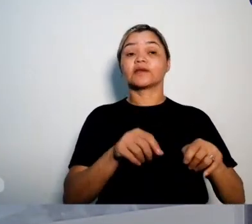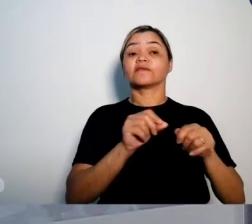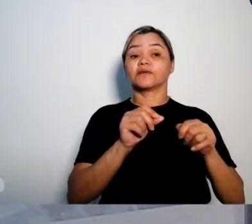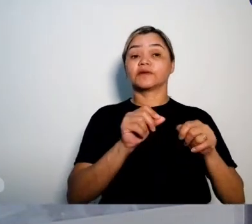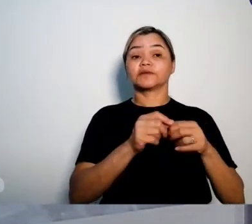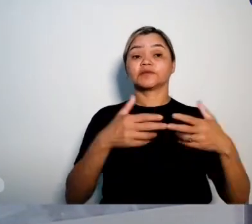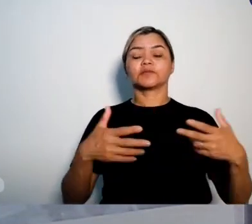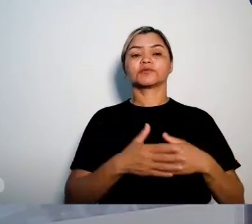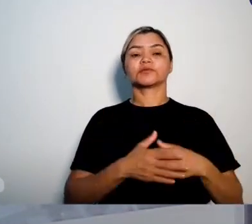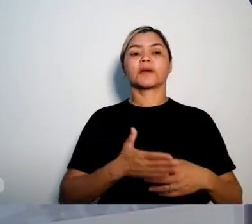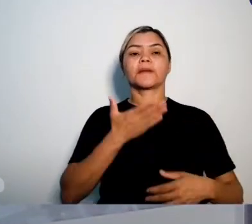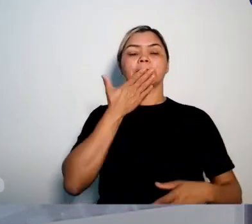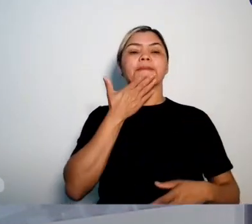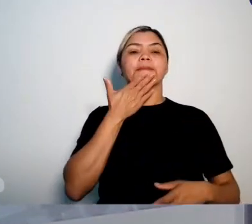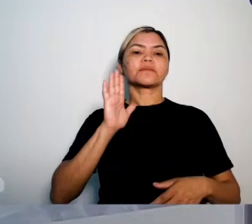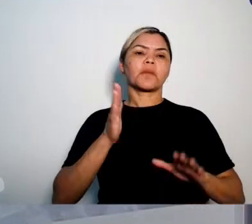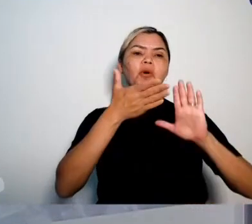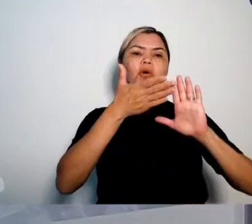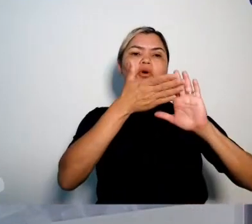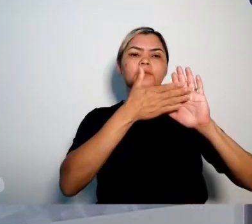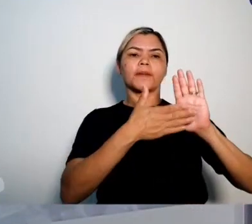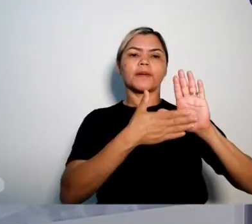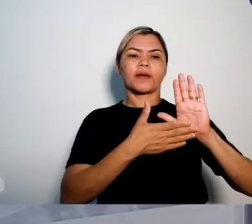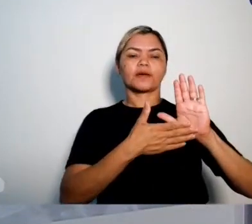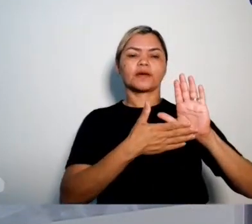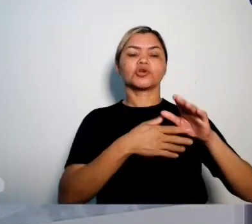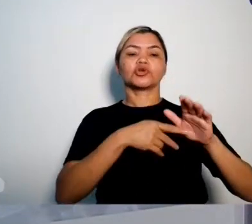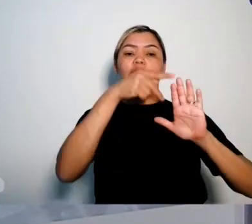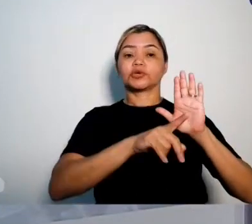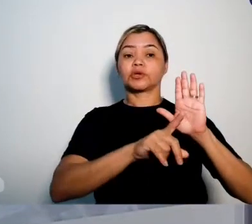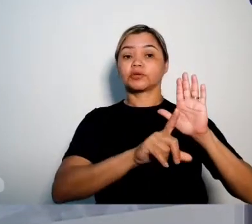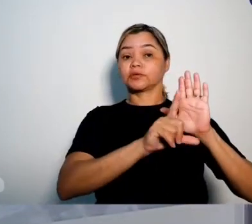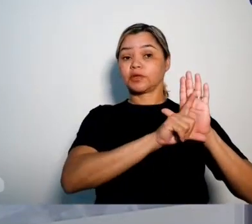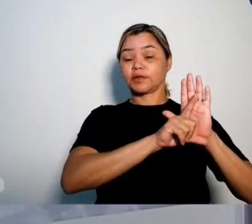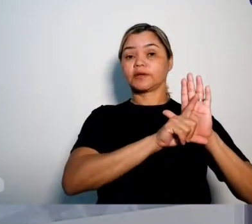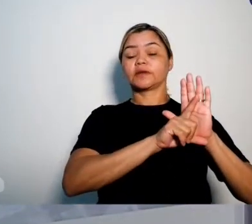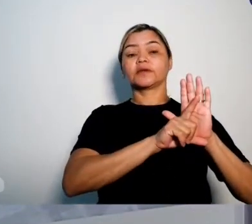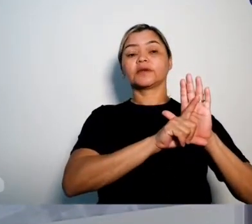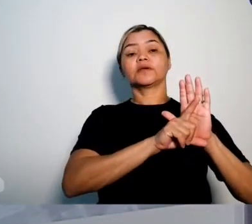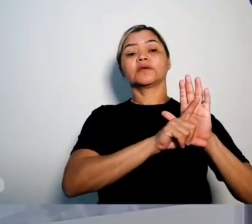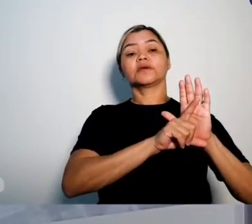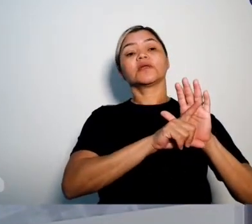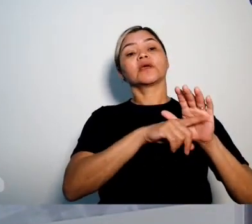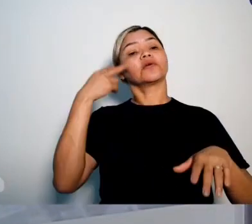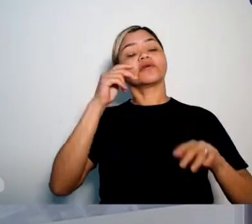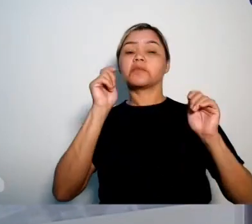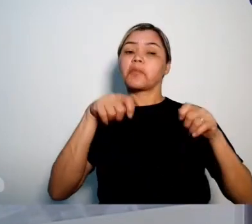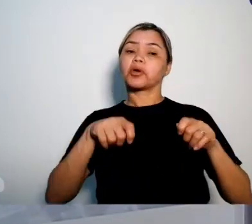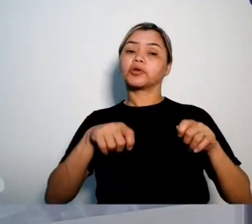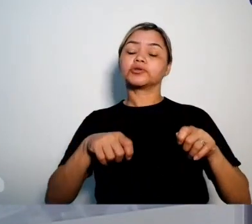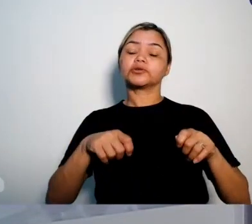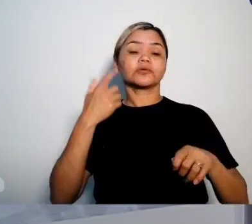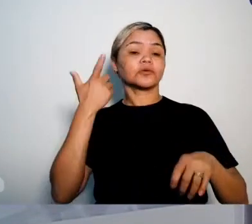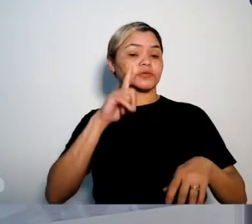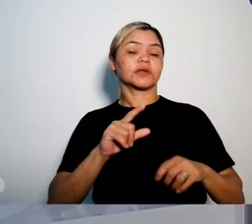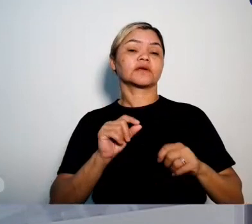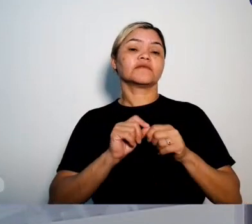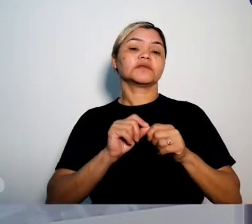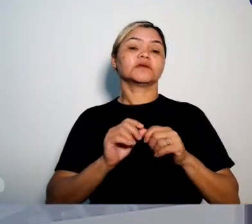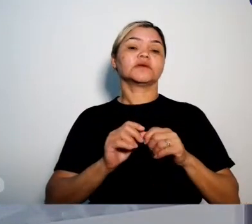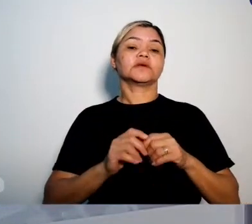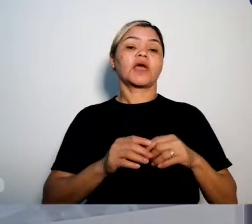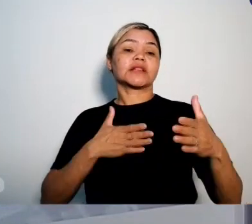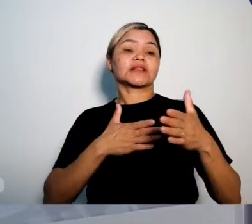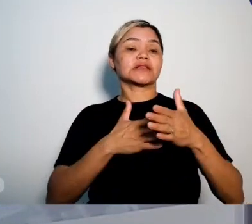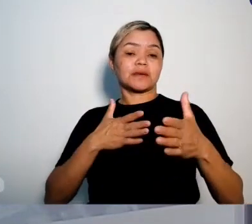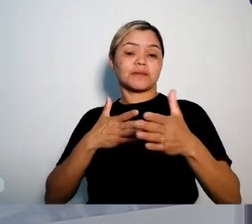propostas de projeto de lei naquilo que o vereador pode fazer. O vereador é limitado